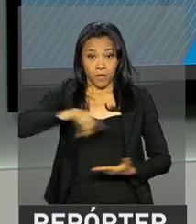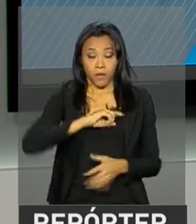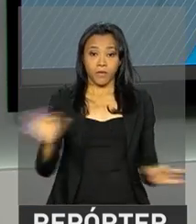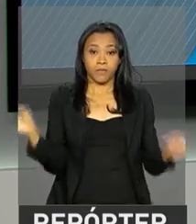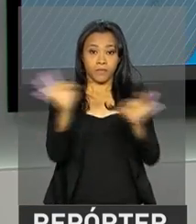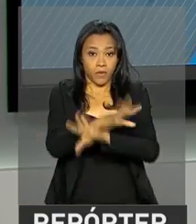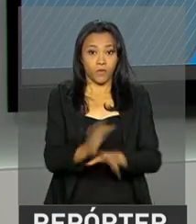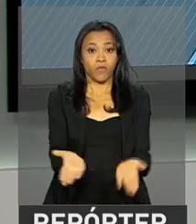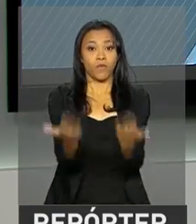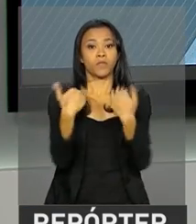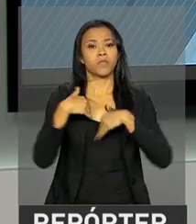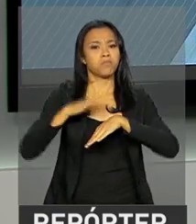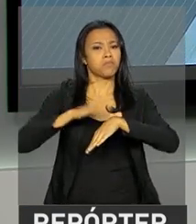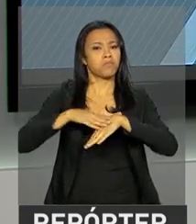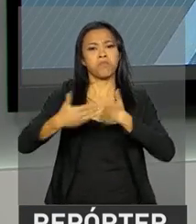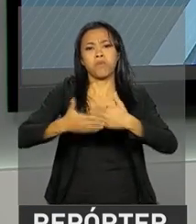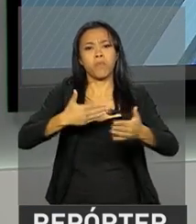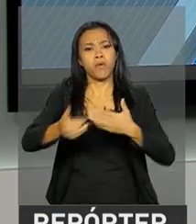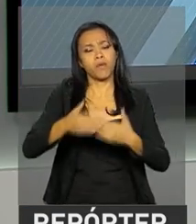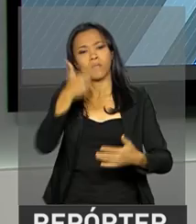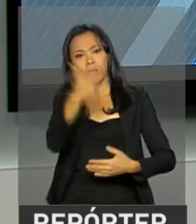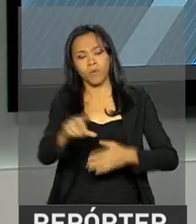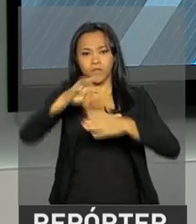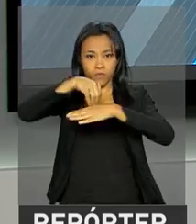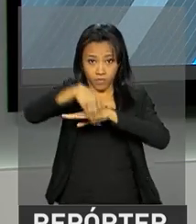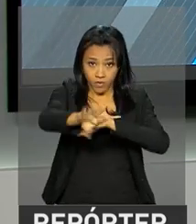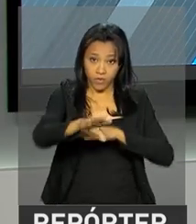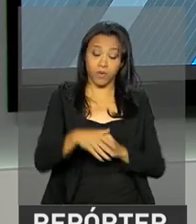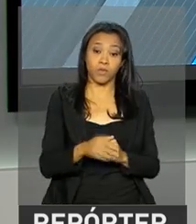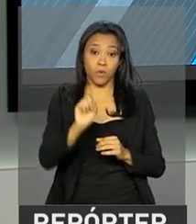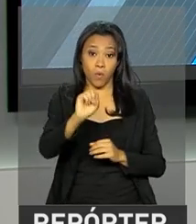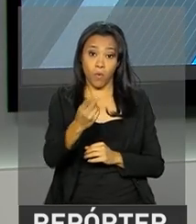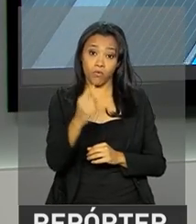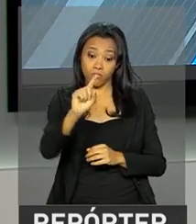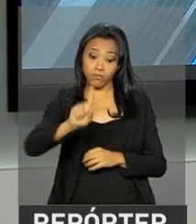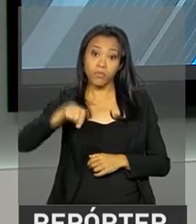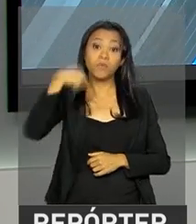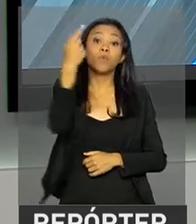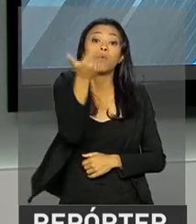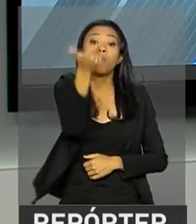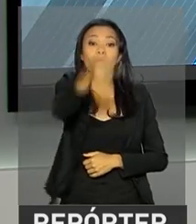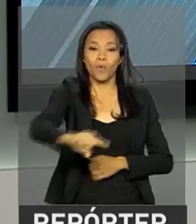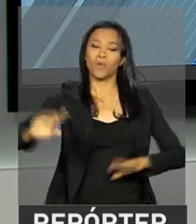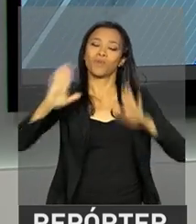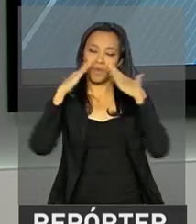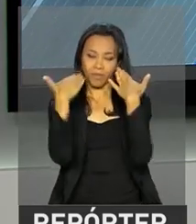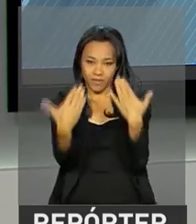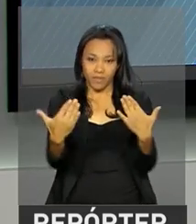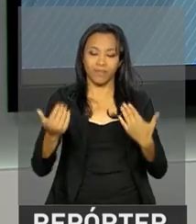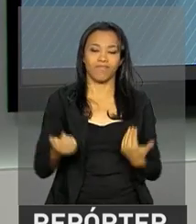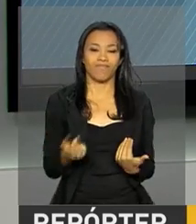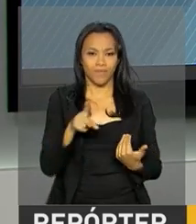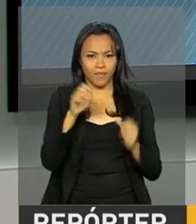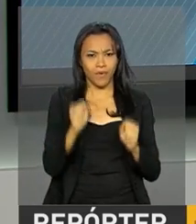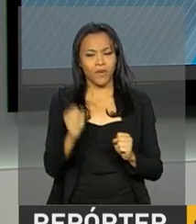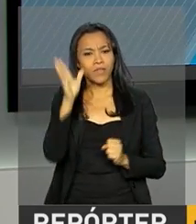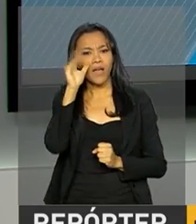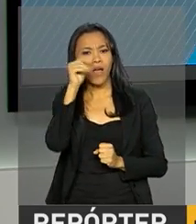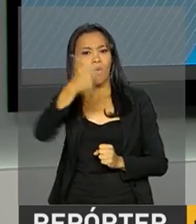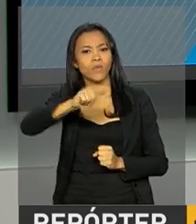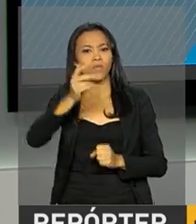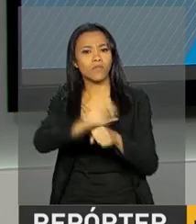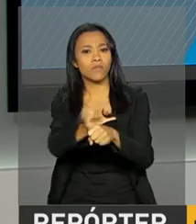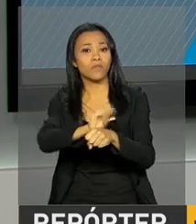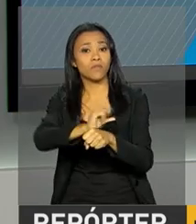fica por aqui. Voltamos a qualquer momento com outras informações ou em uma hora na nossa próxima edição. Você pode rever as reportagens